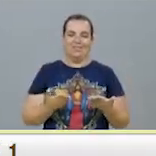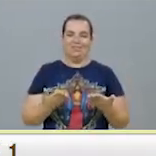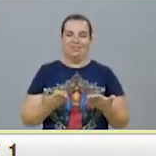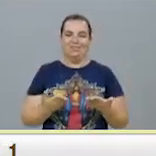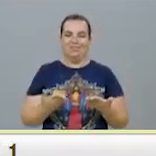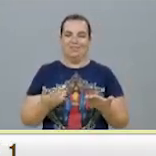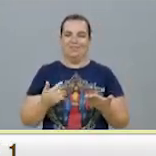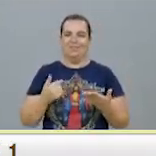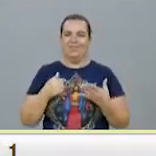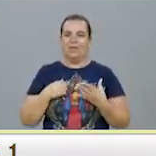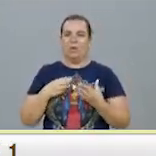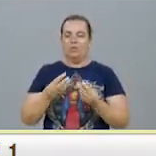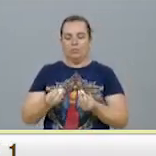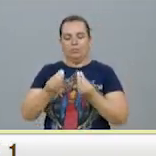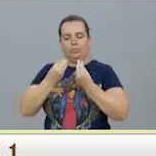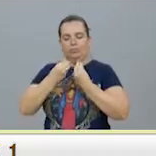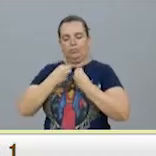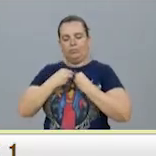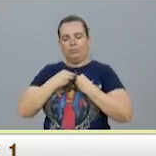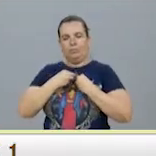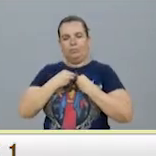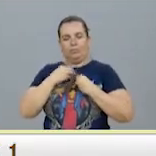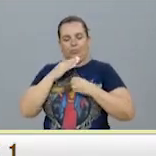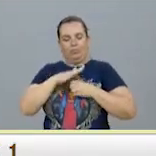hoje eu me abasteço de Ti,